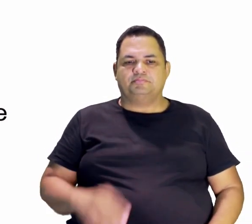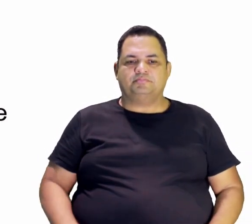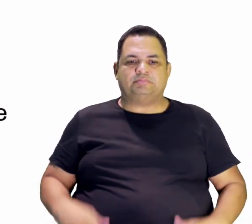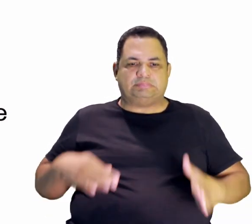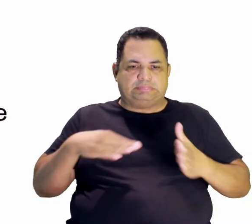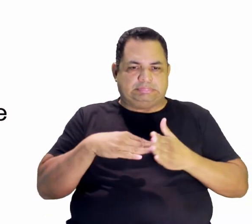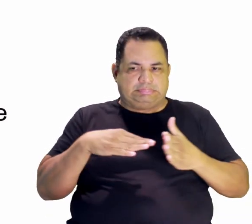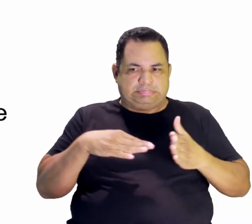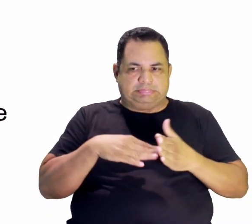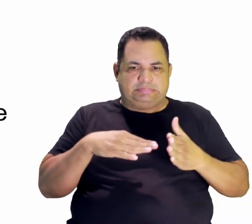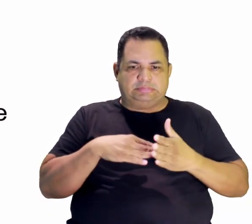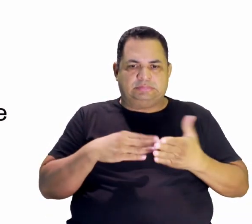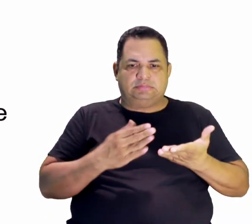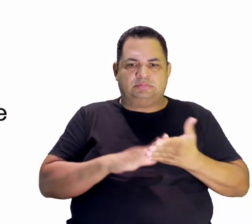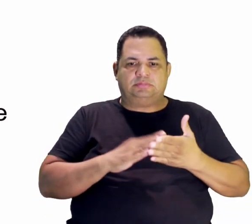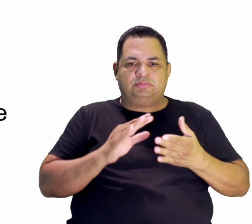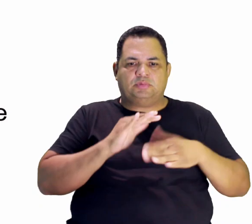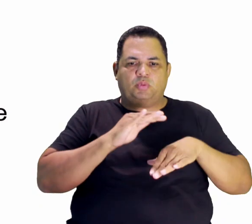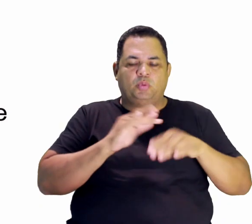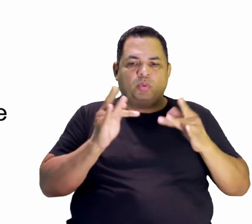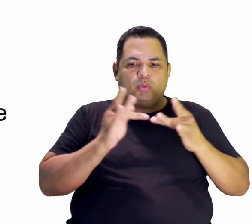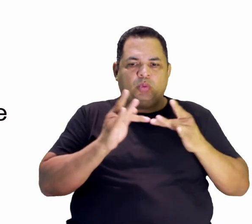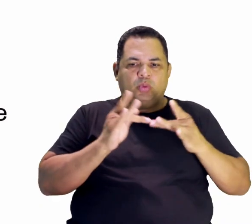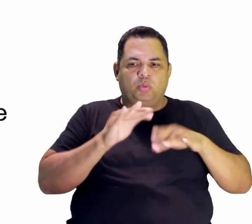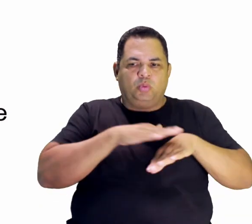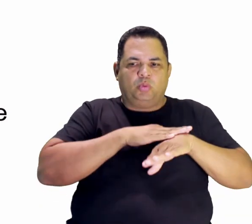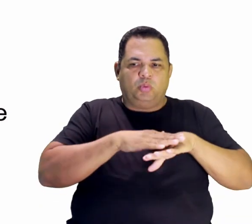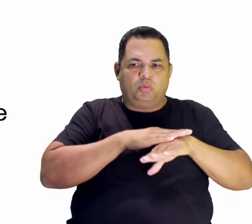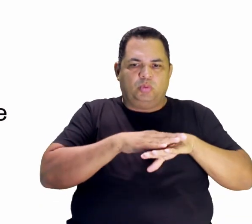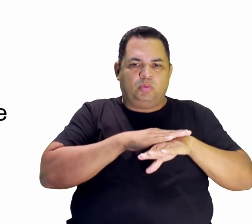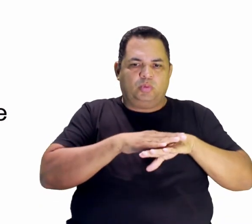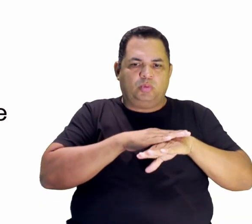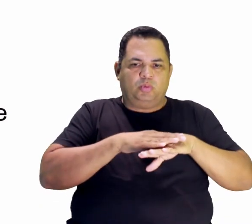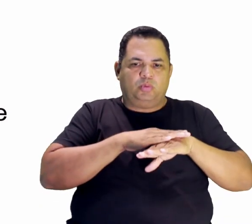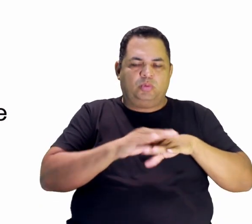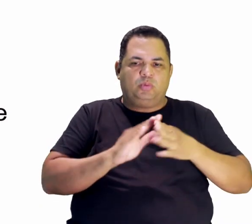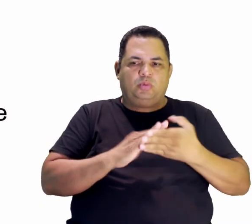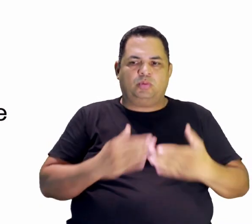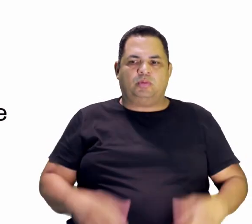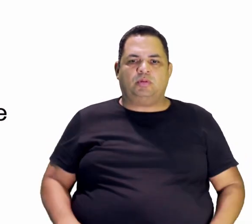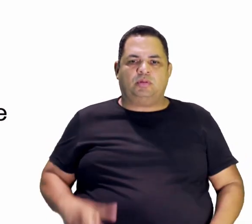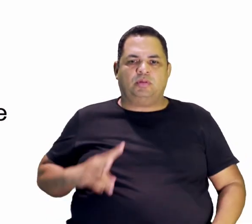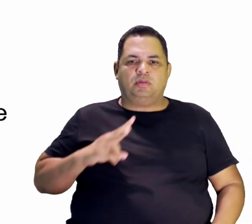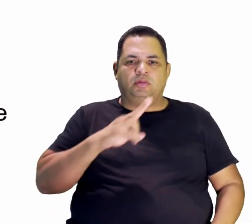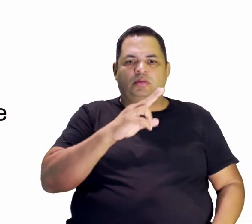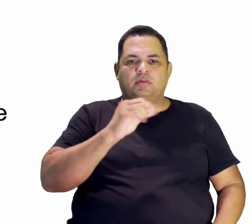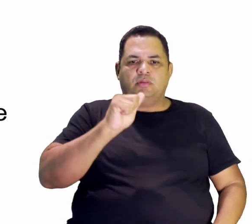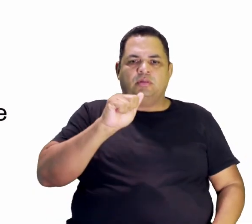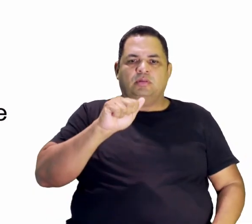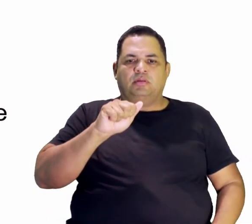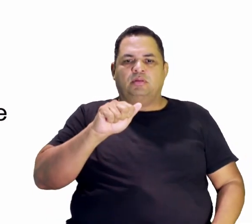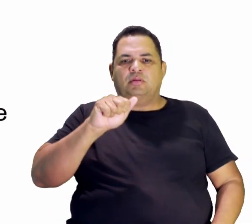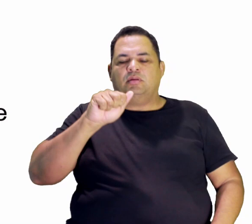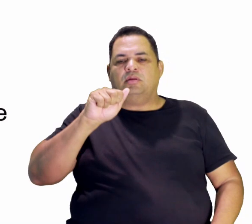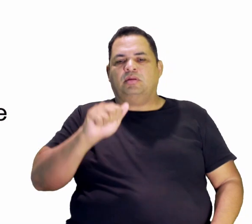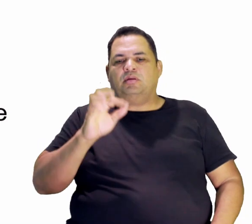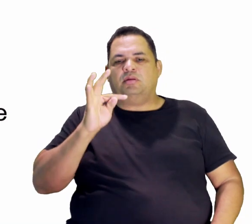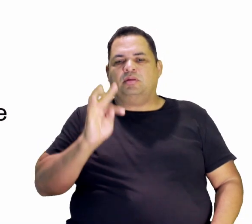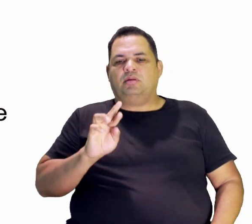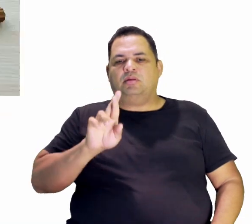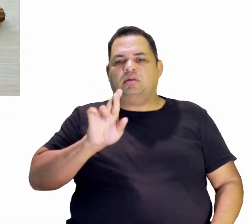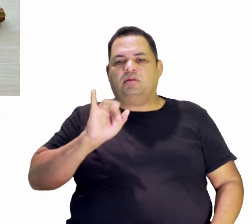no contato, entre a superfície de contato, nós chamamos de força de atrito, tá